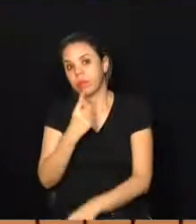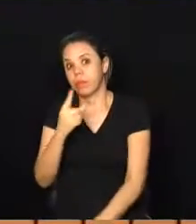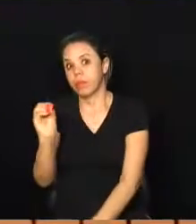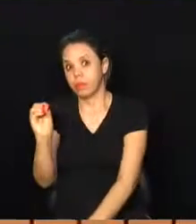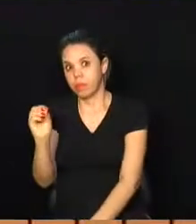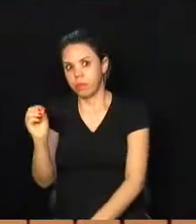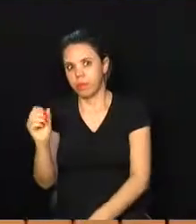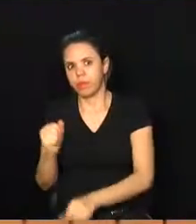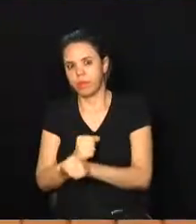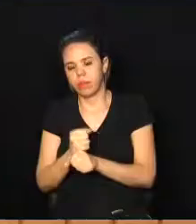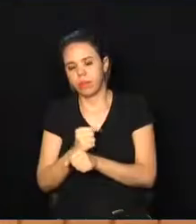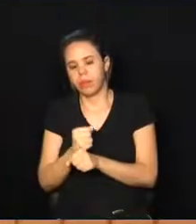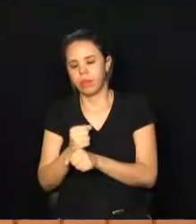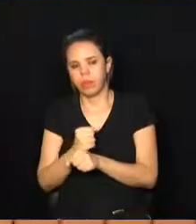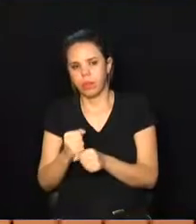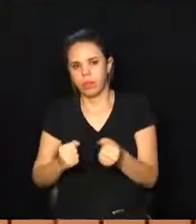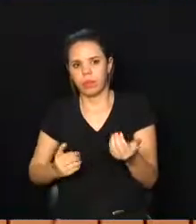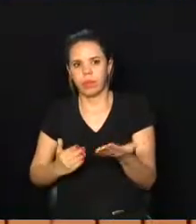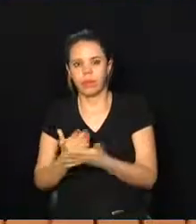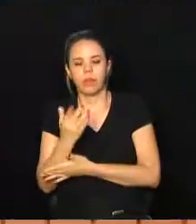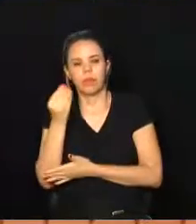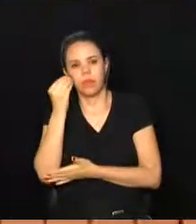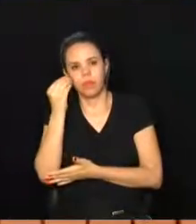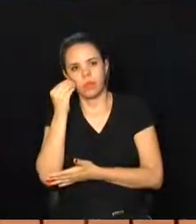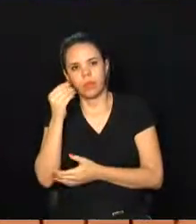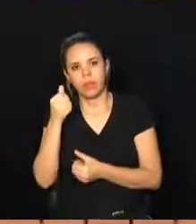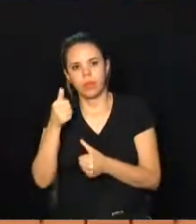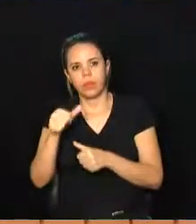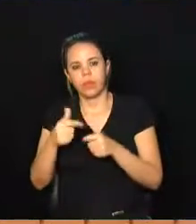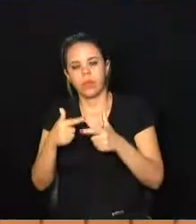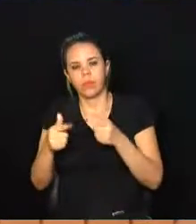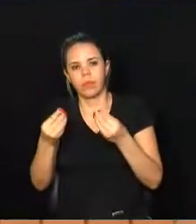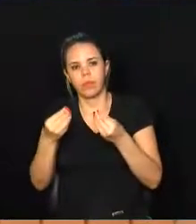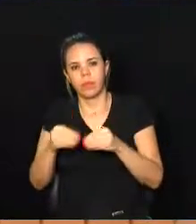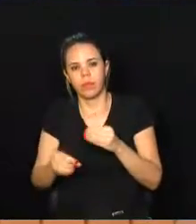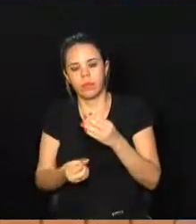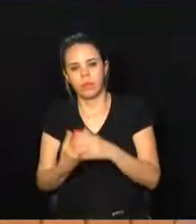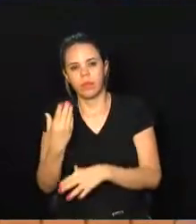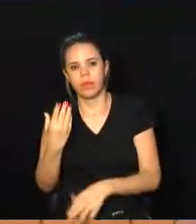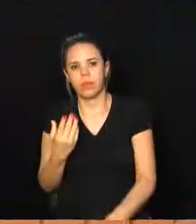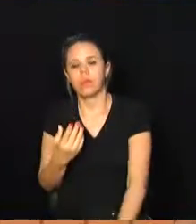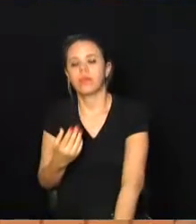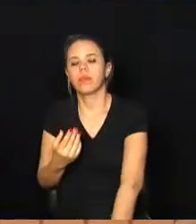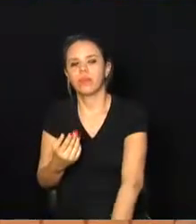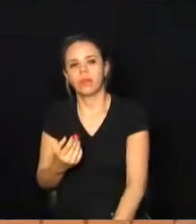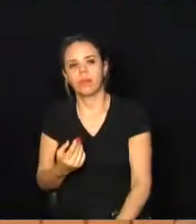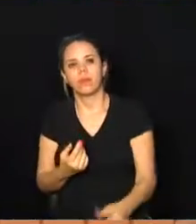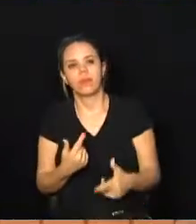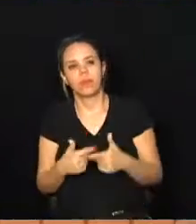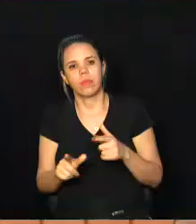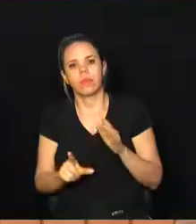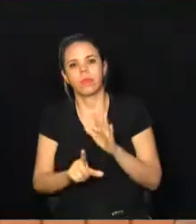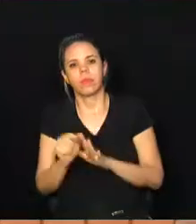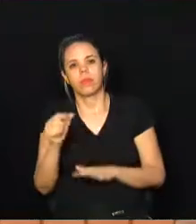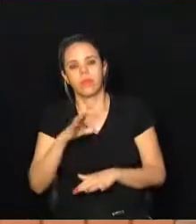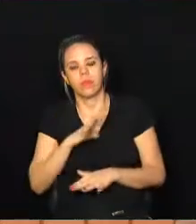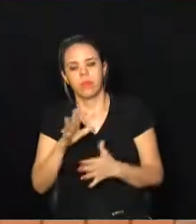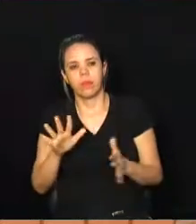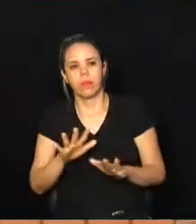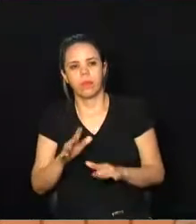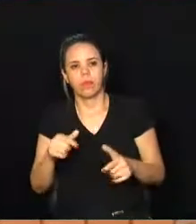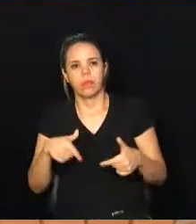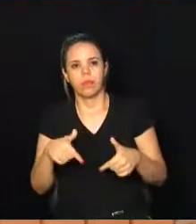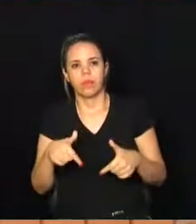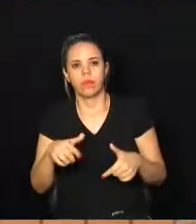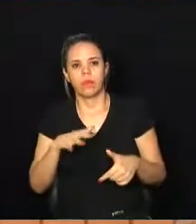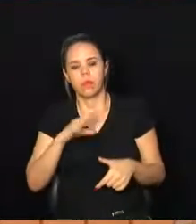anos para ser aprovado, o impacto que isso não gera, o quanto isso não está deixando de gerar renda para a cidade, empregos para